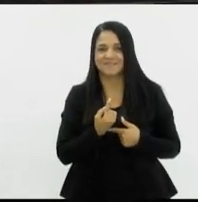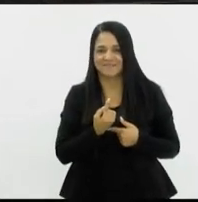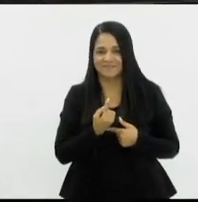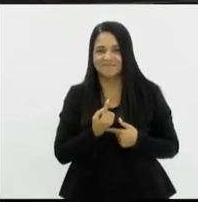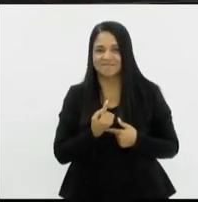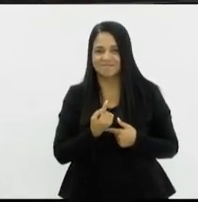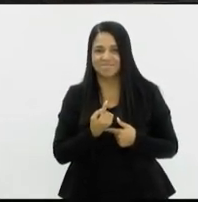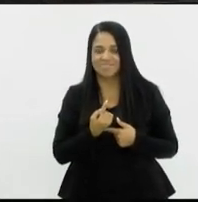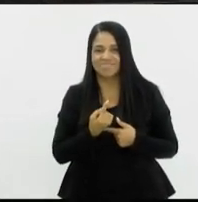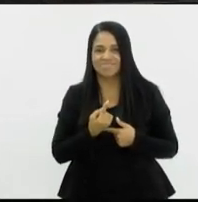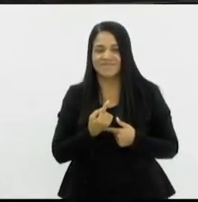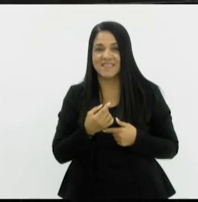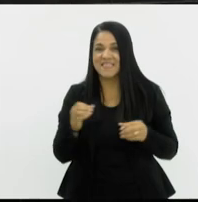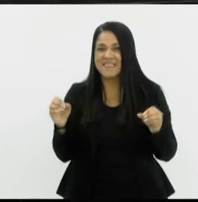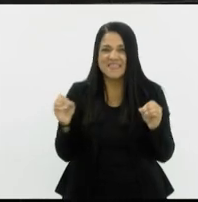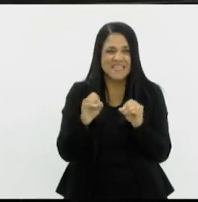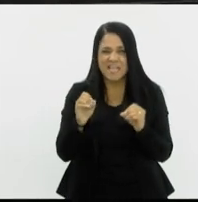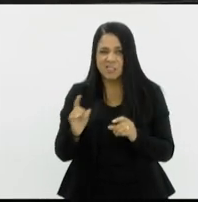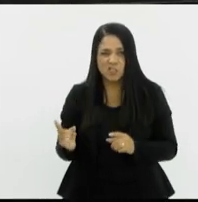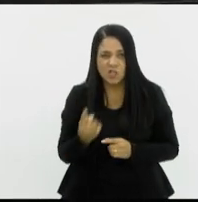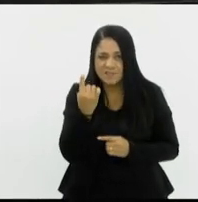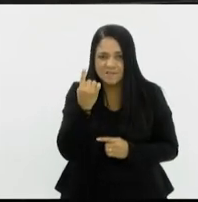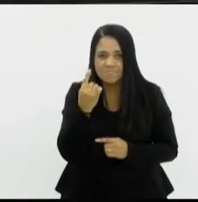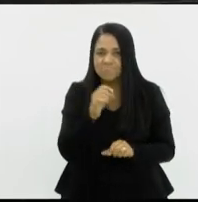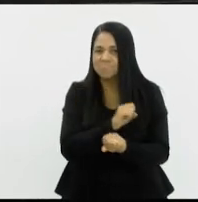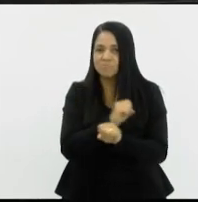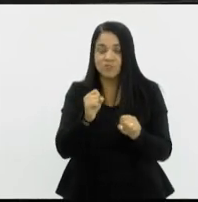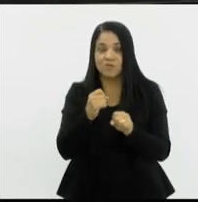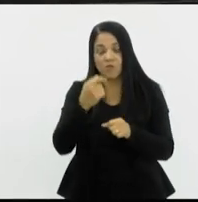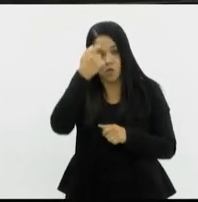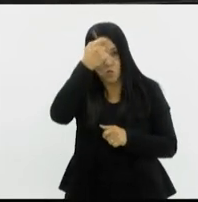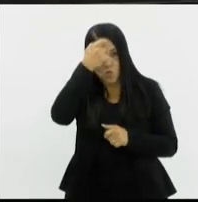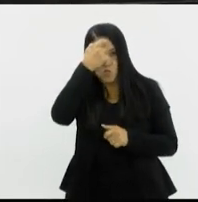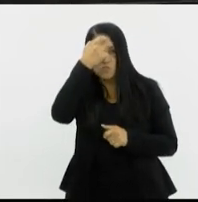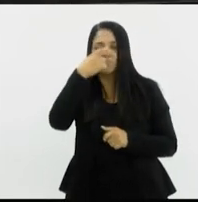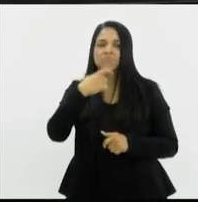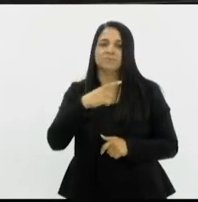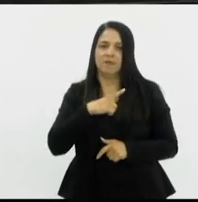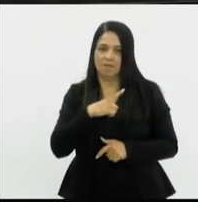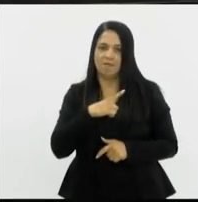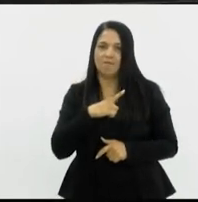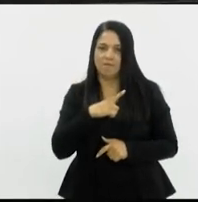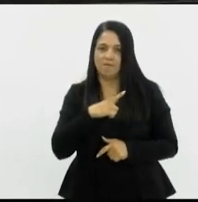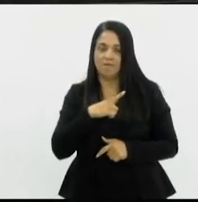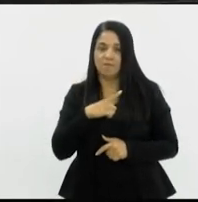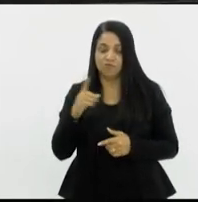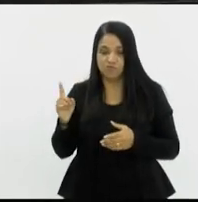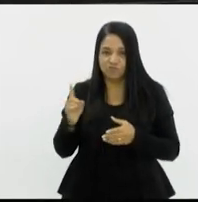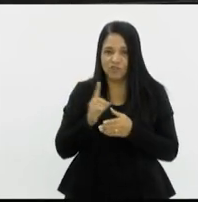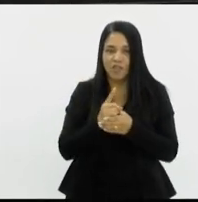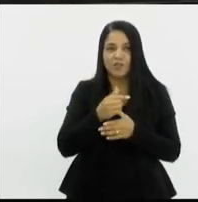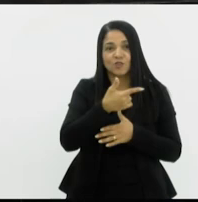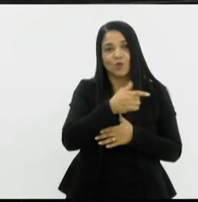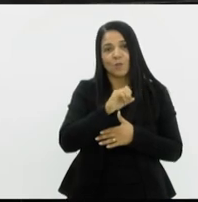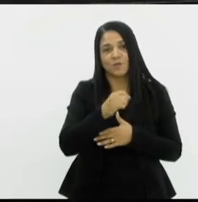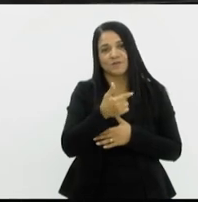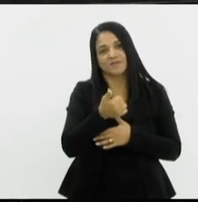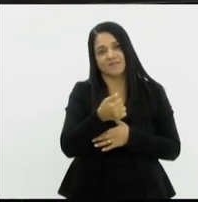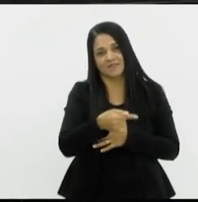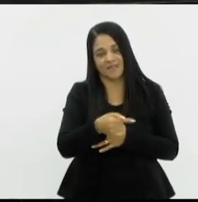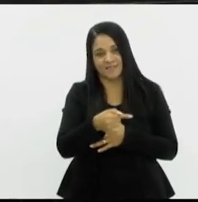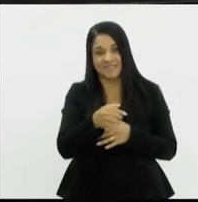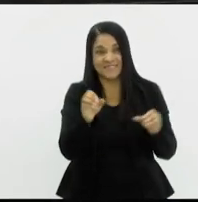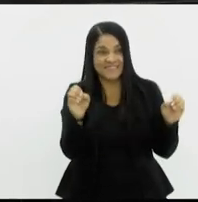nossa. Ninguém faz nada sozinho. Eu sou consciente disso Eu cheguei na companhia em 2017.